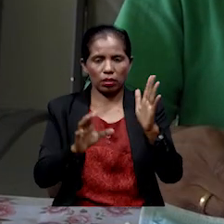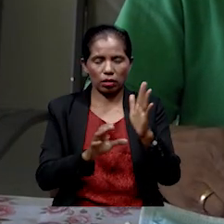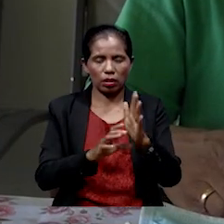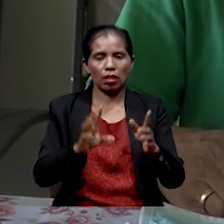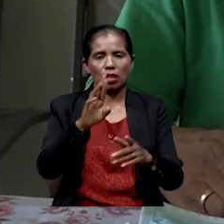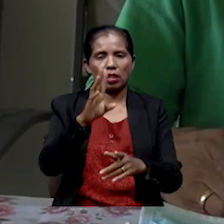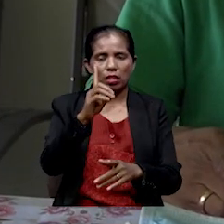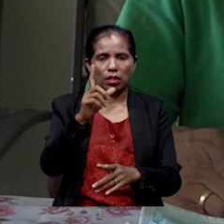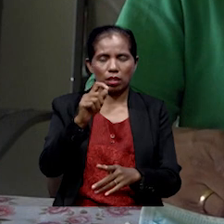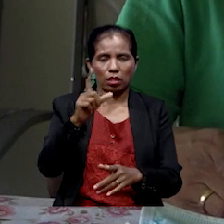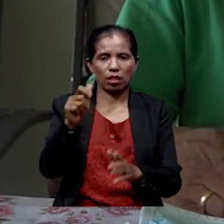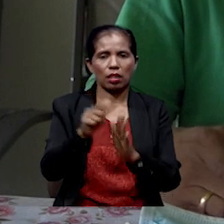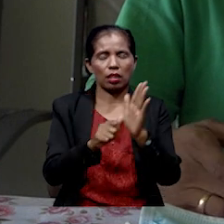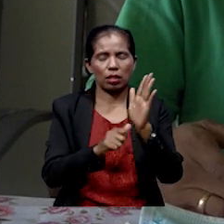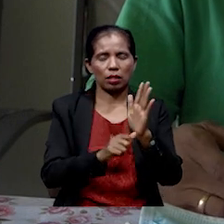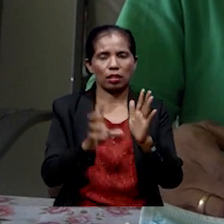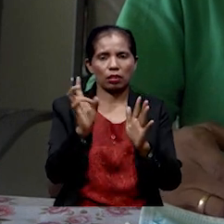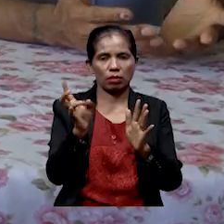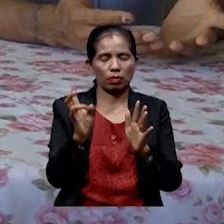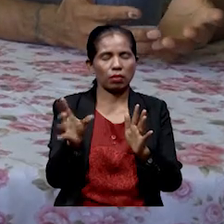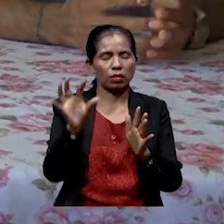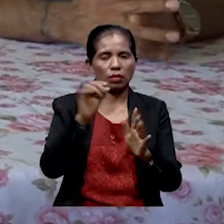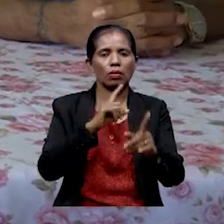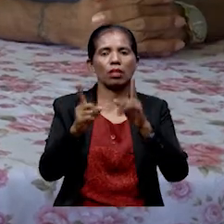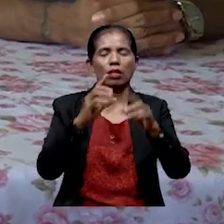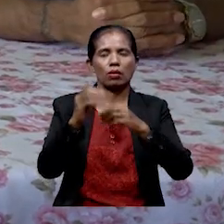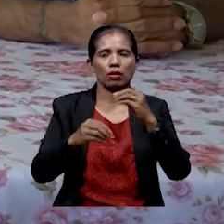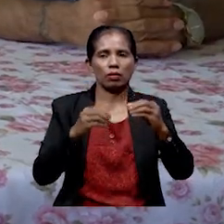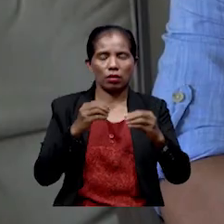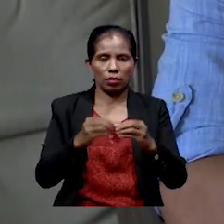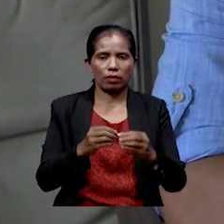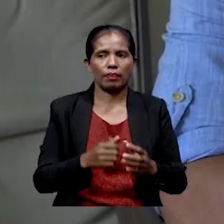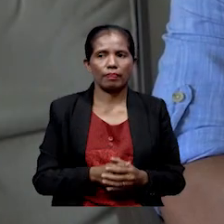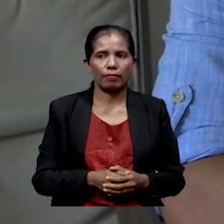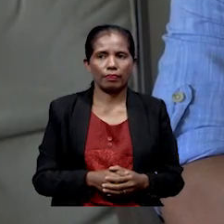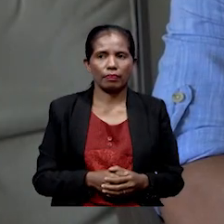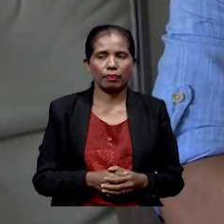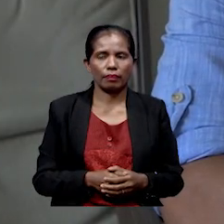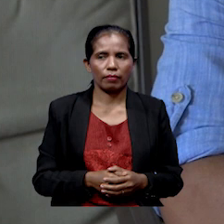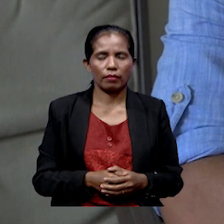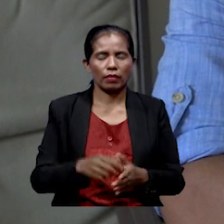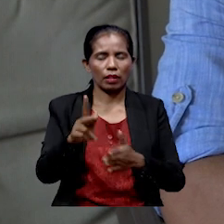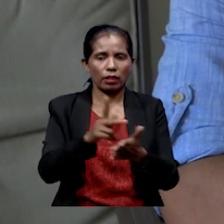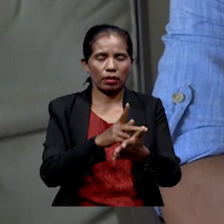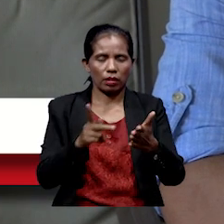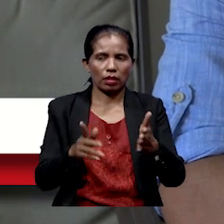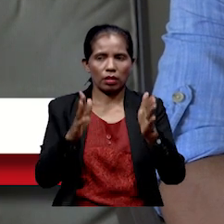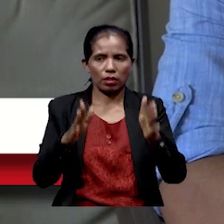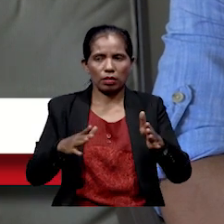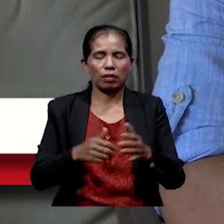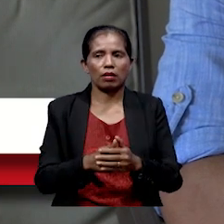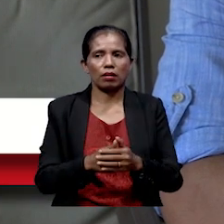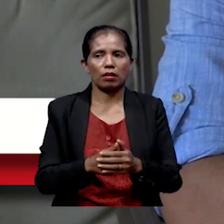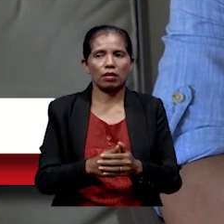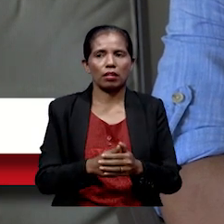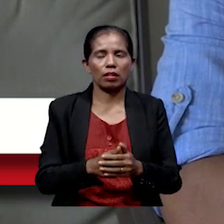Democrática Timor-Leste, artigo ritmo licencia, colia ona quando ba questão, né? Criminalização ba órgão